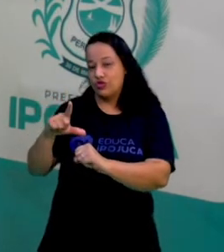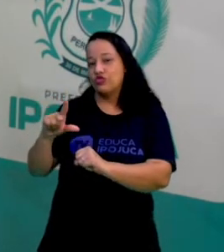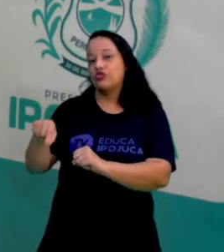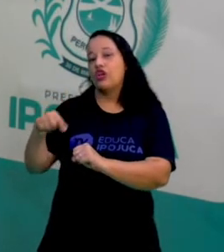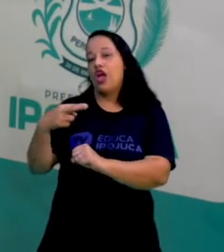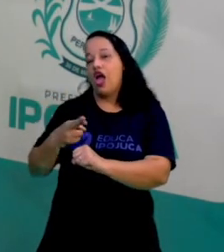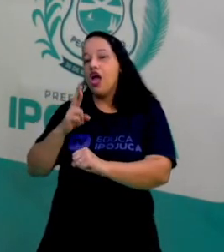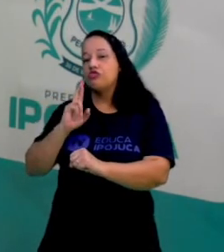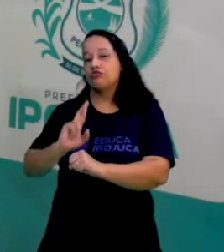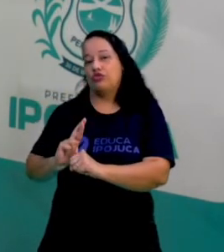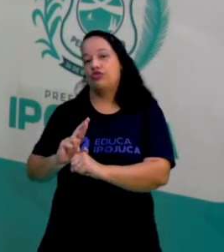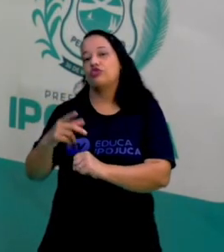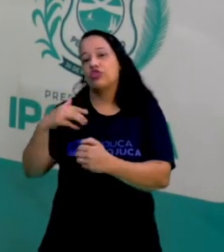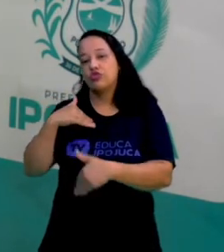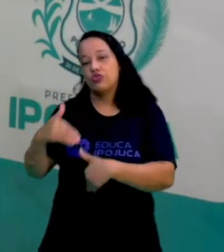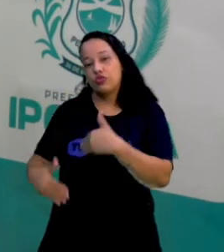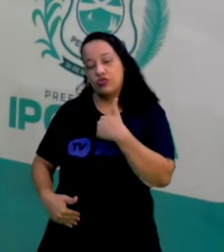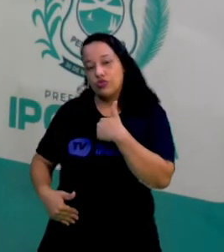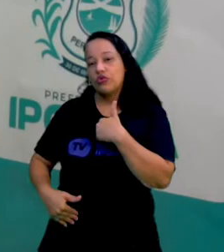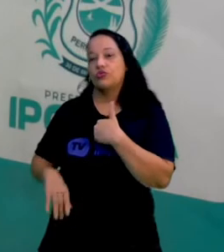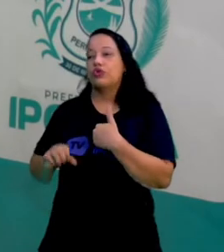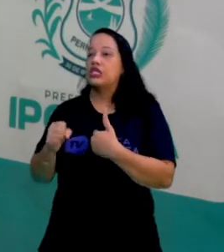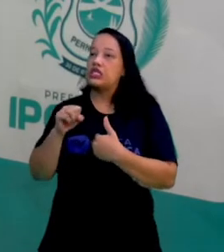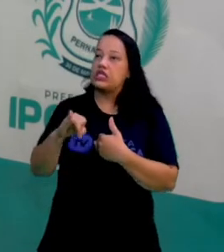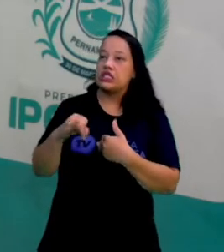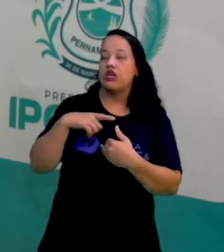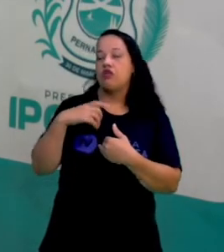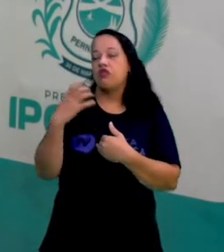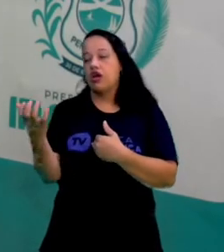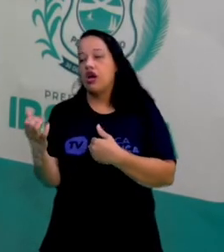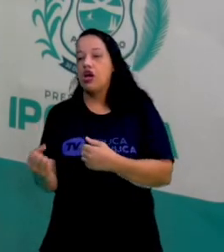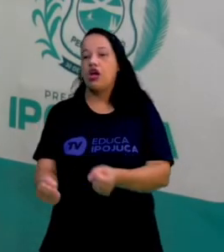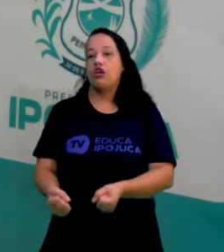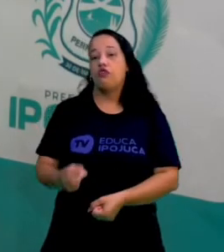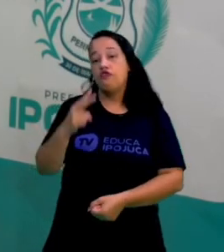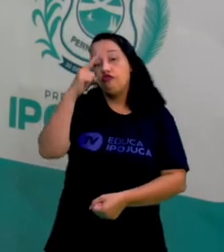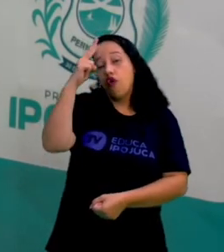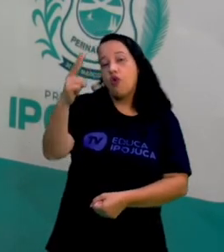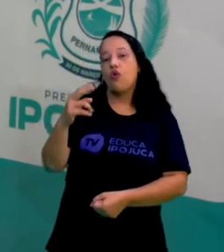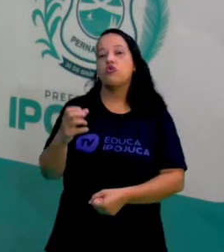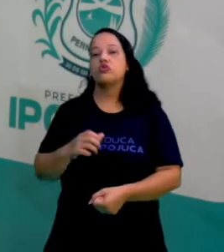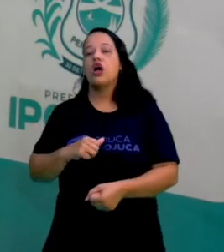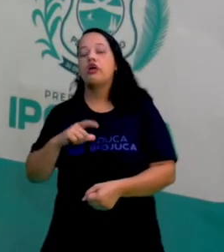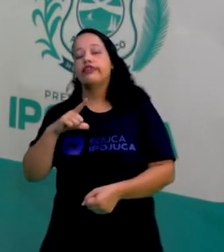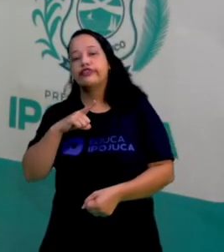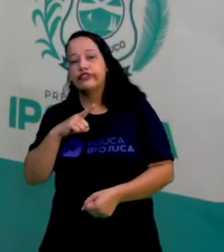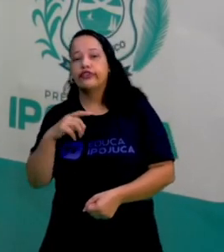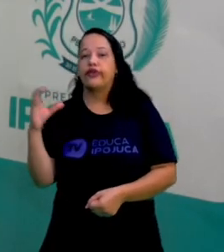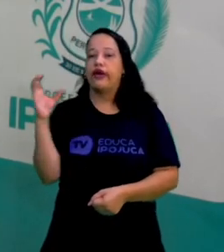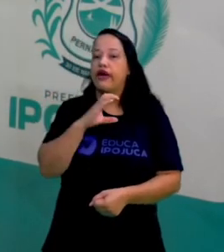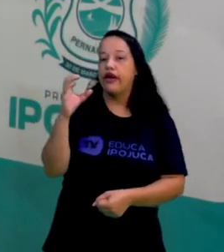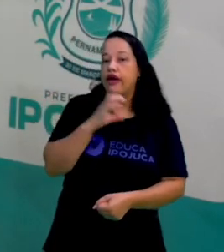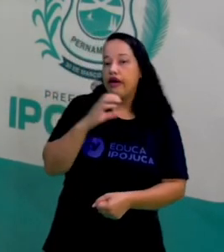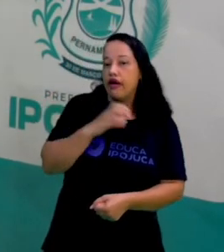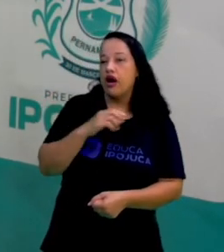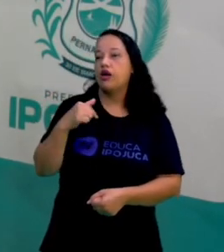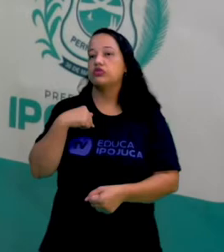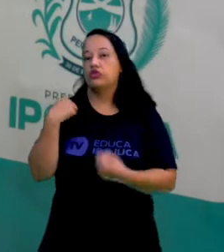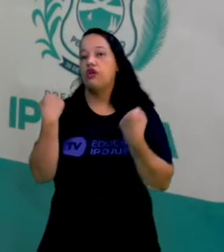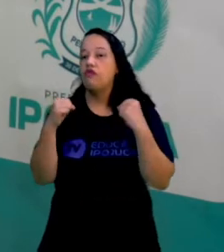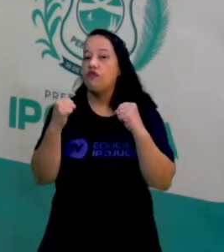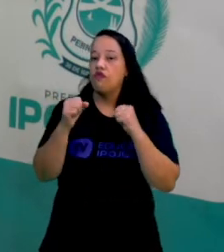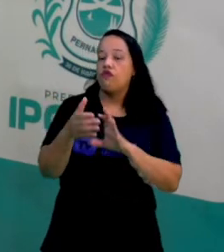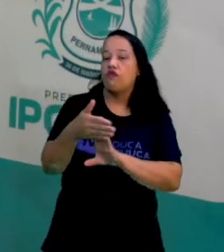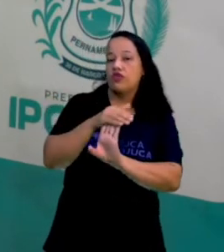do que a gente espera. Se a gente quer ganhar mais força, se a gente quer mais velocidade, se a gente quer mais equilíbrio, mais